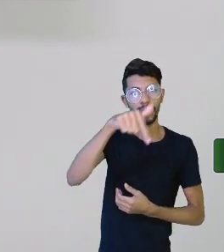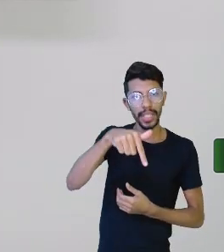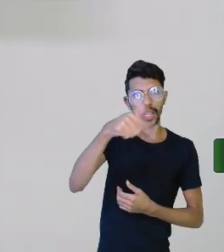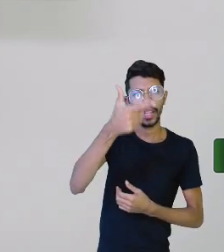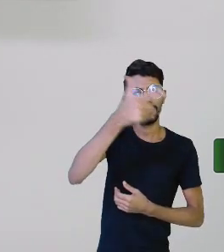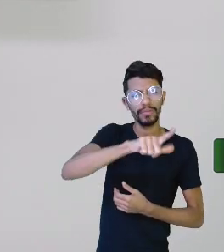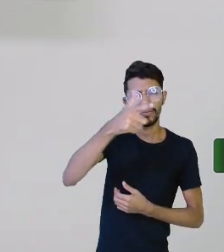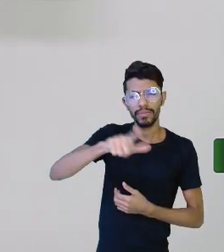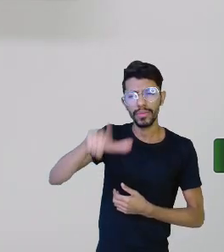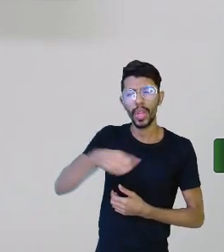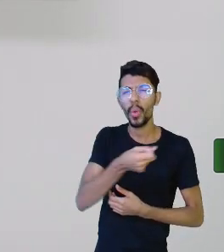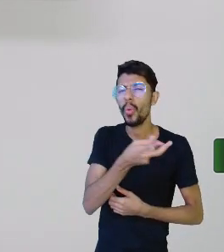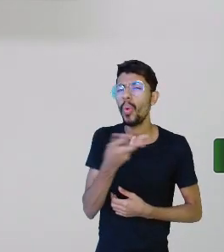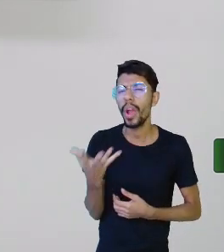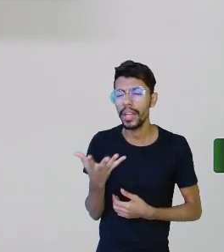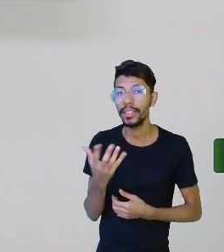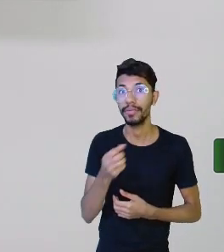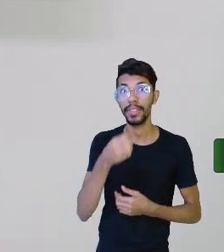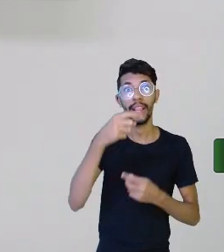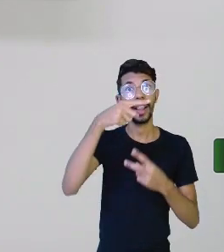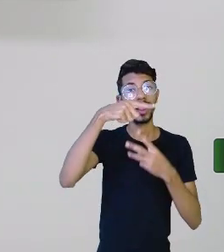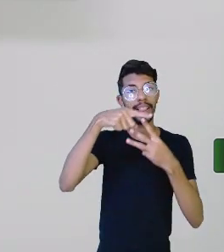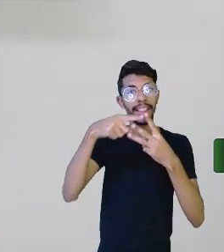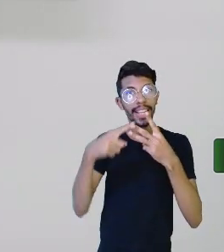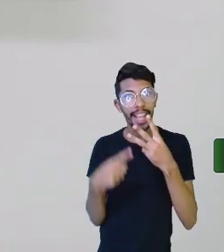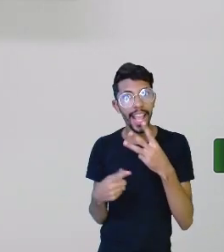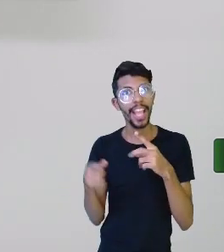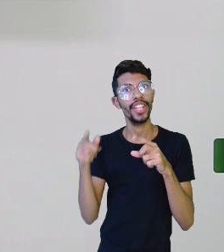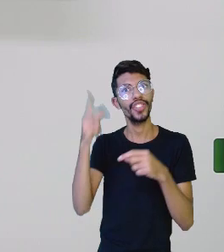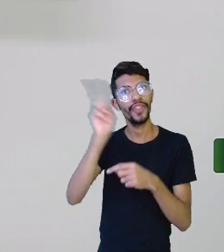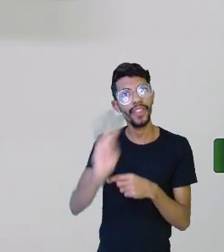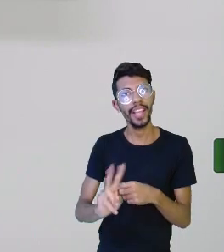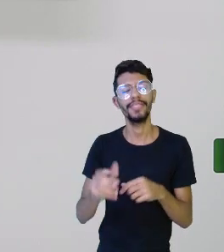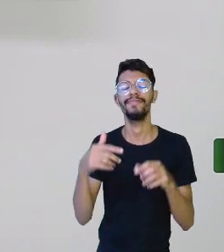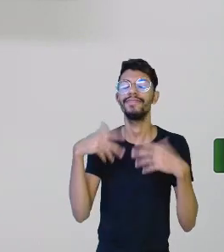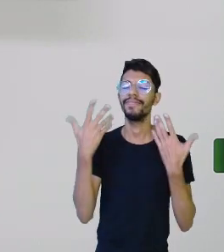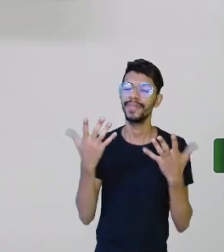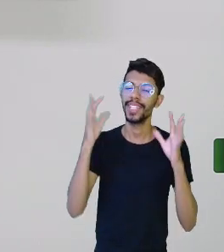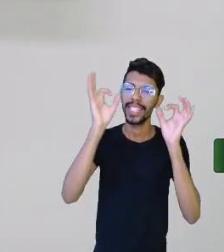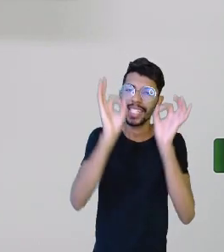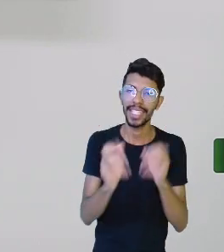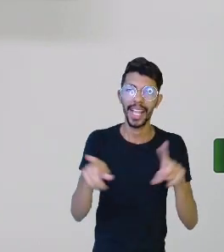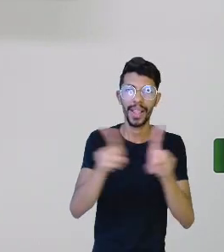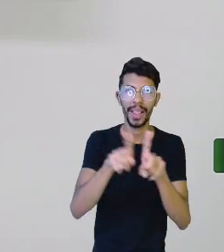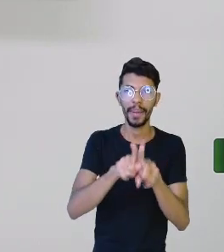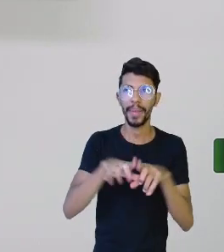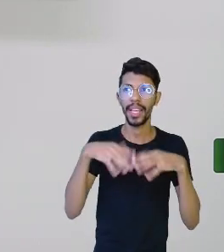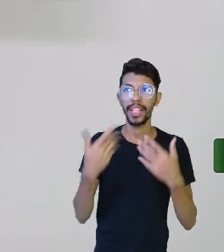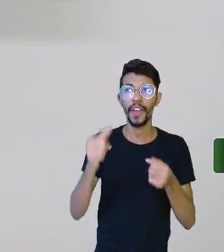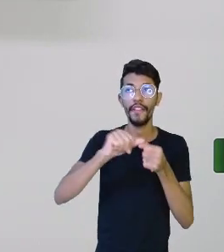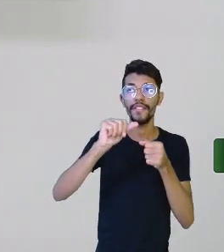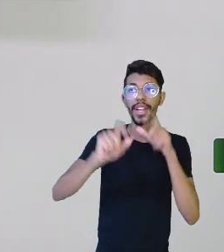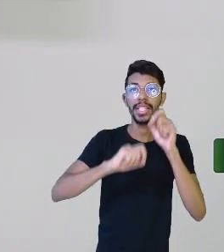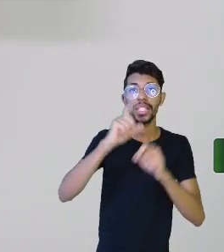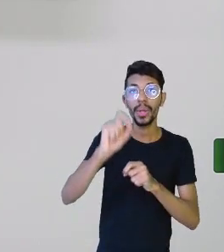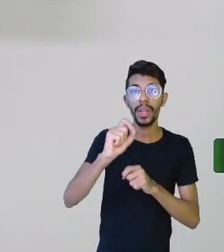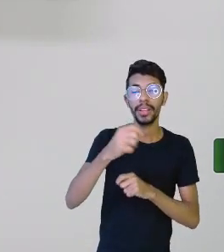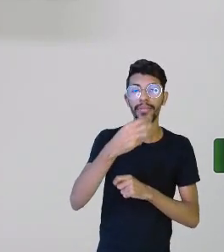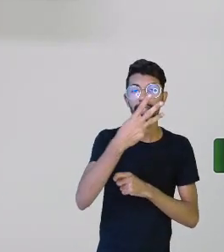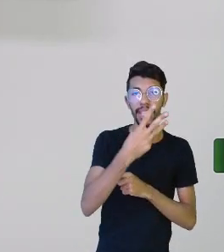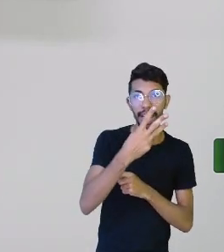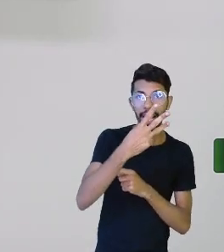quantas vezes? 3, correto também. Então, eu vou fazer a multiplicação